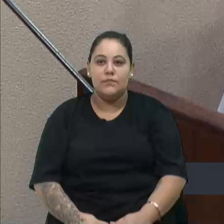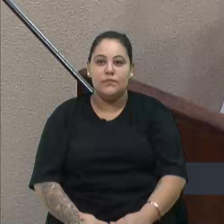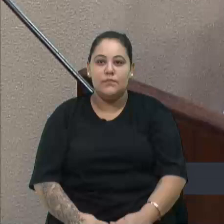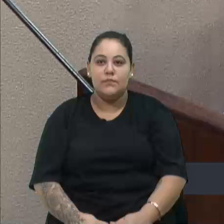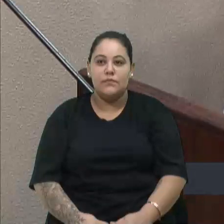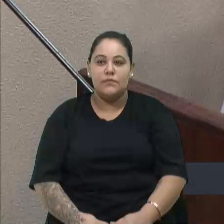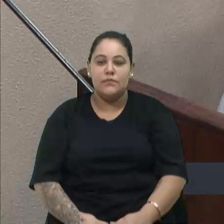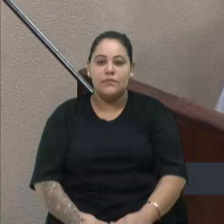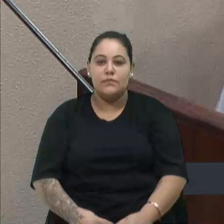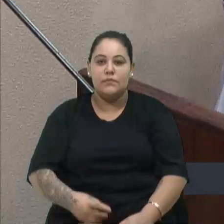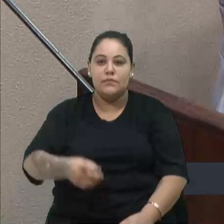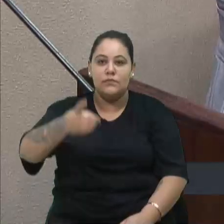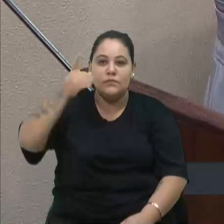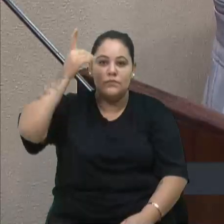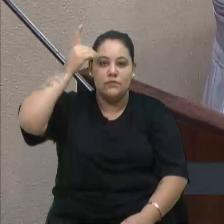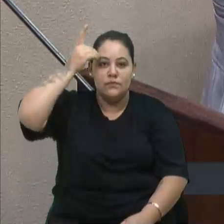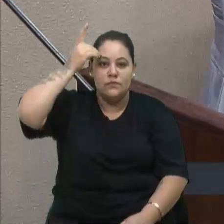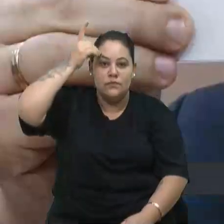Lucas Gil.